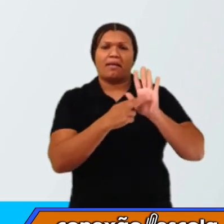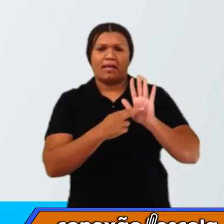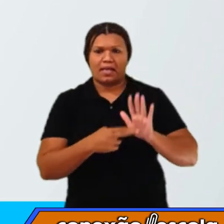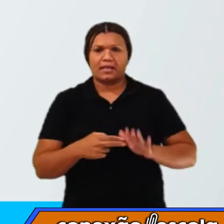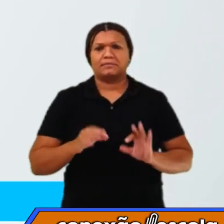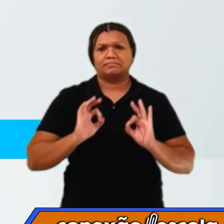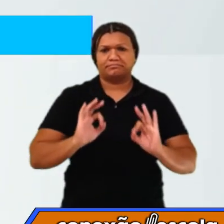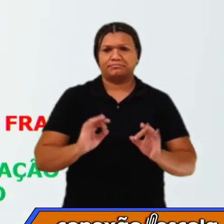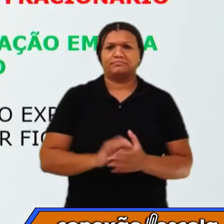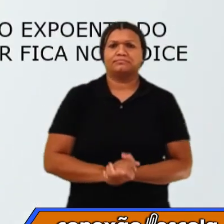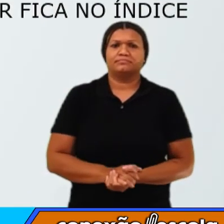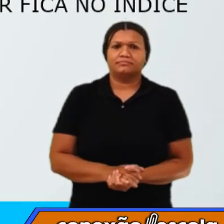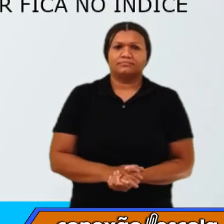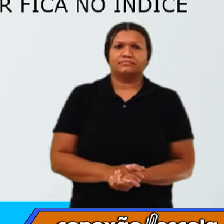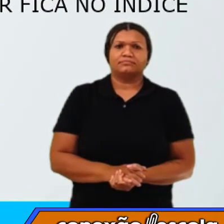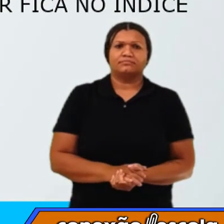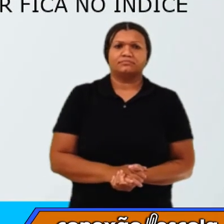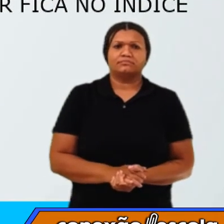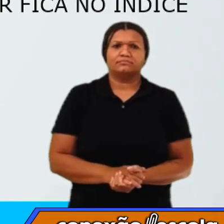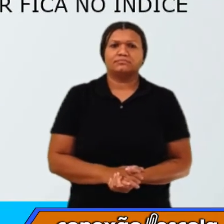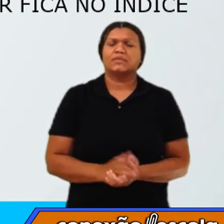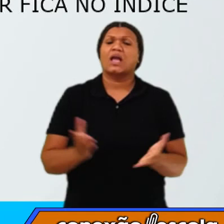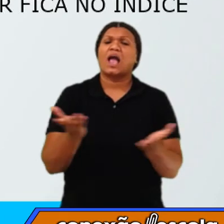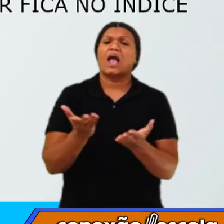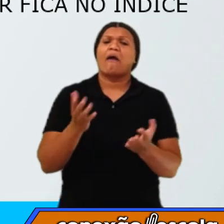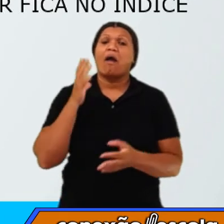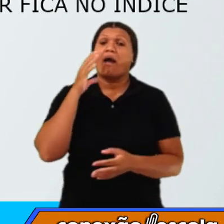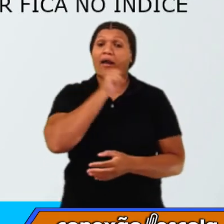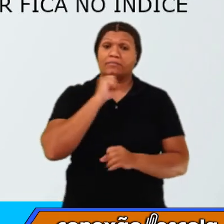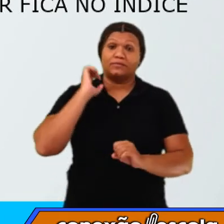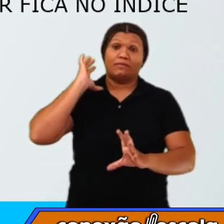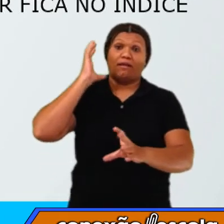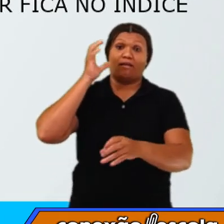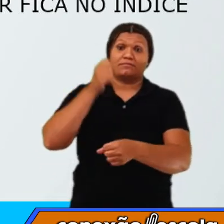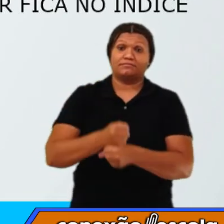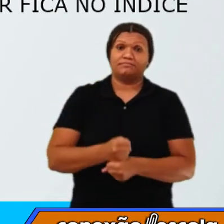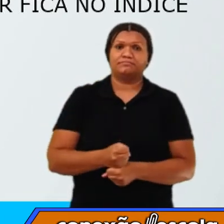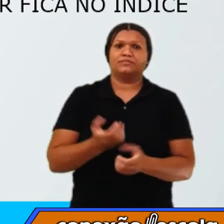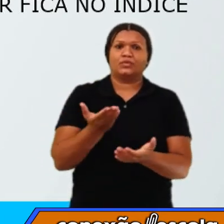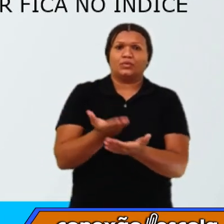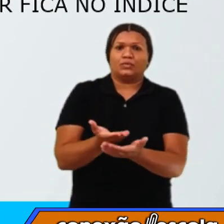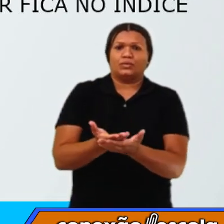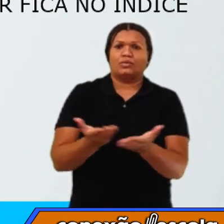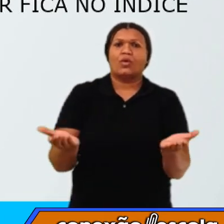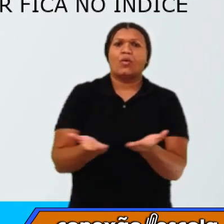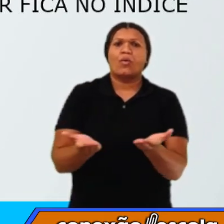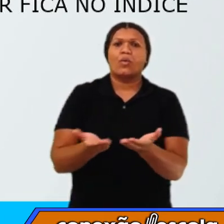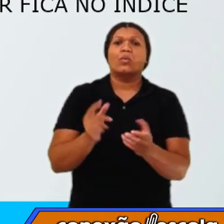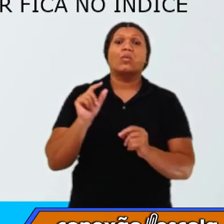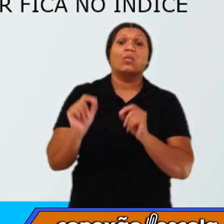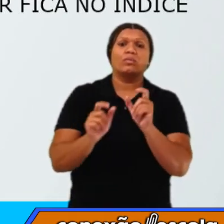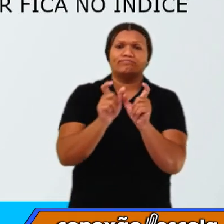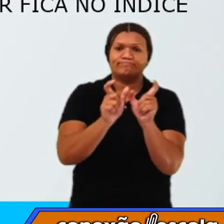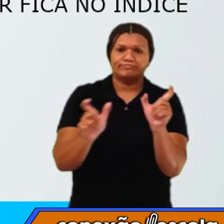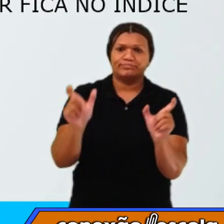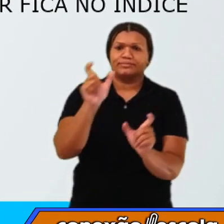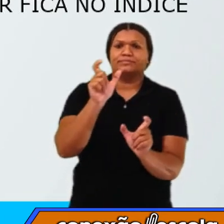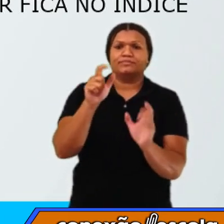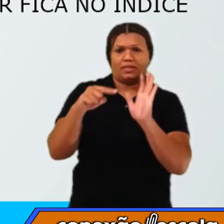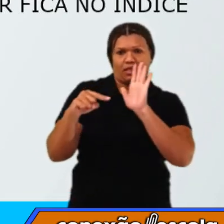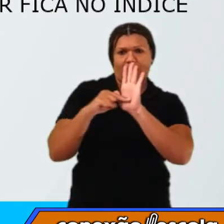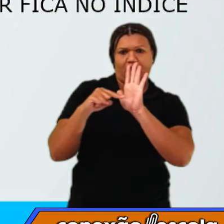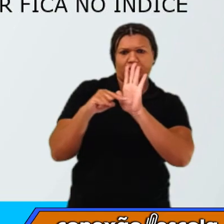bom Bom vamos lá uma pequena revisão aqui estudamos hoje potência com expoente negativo